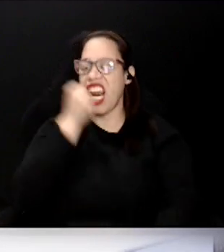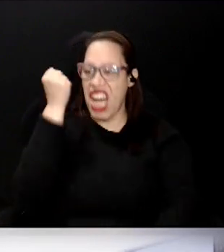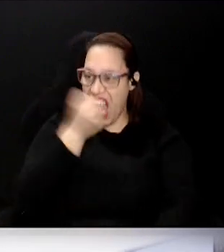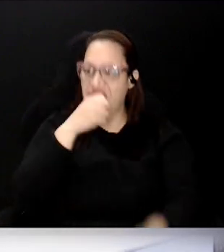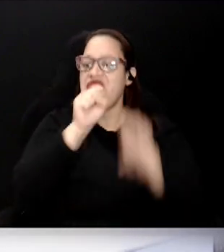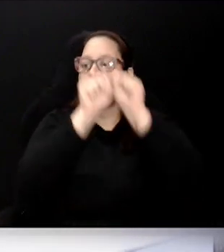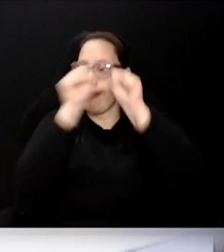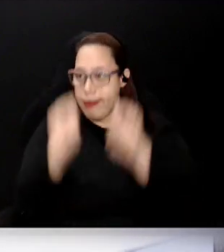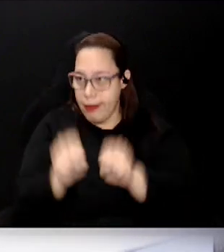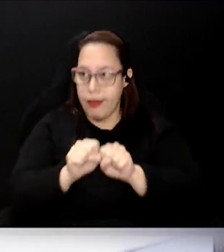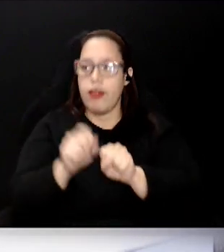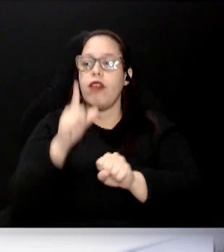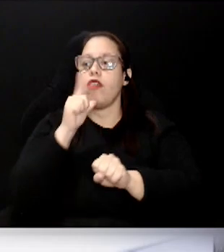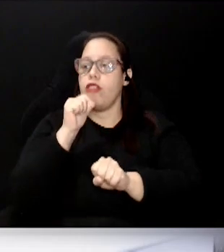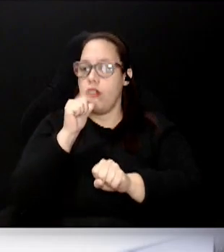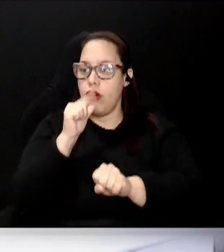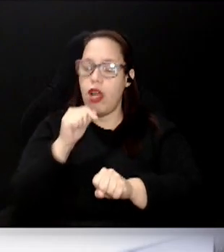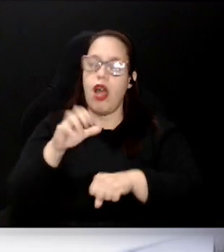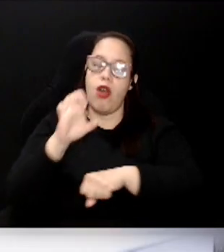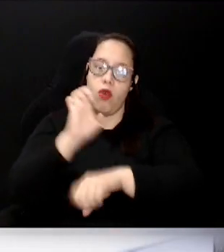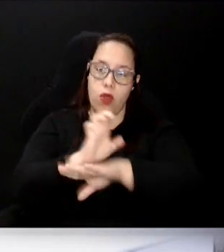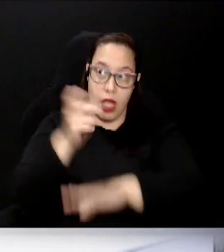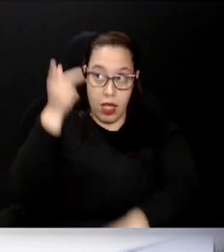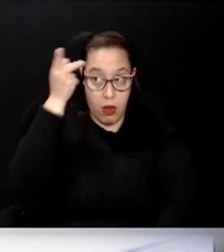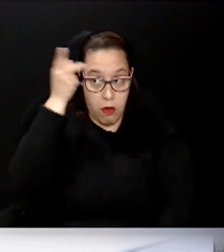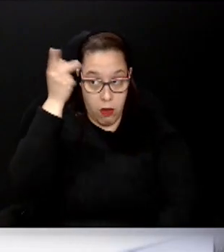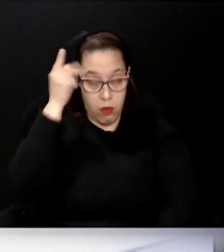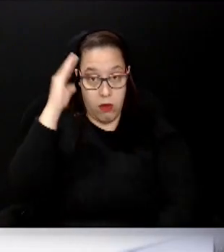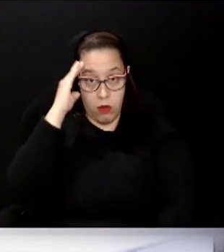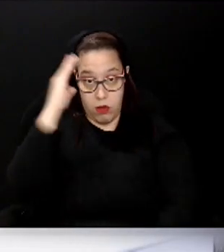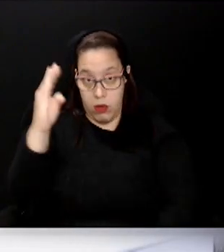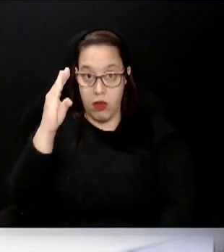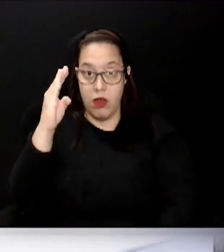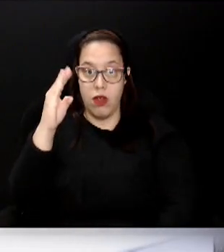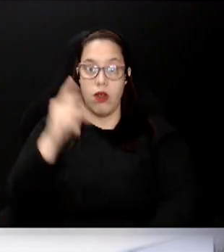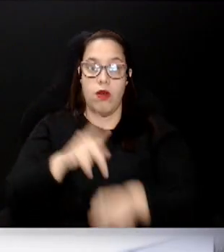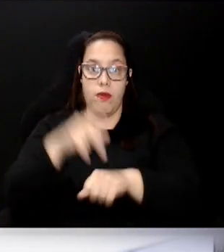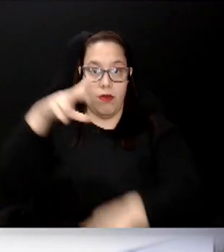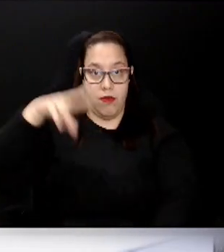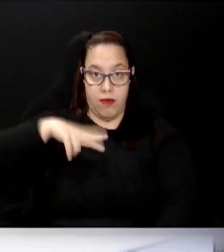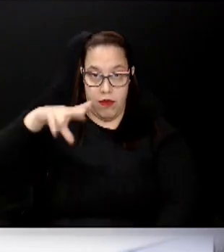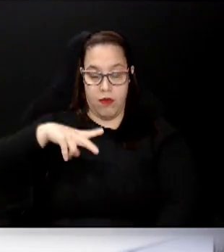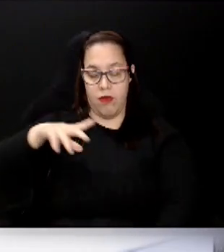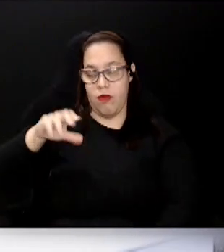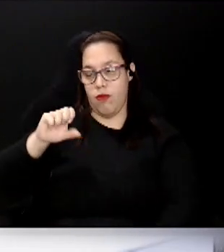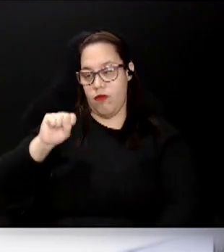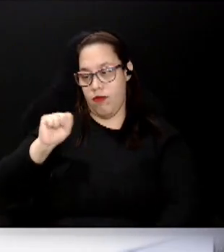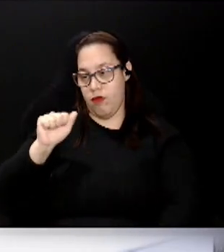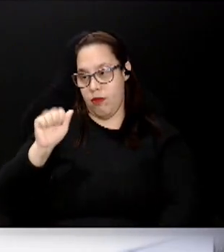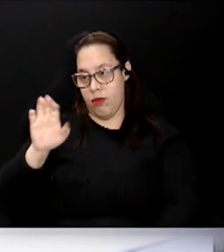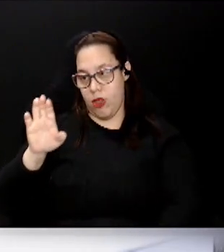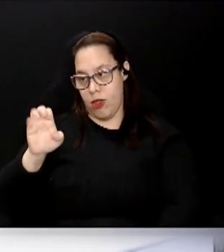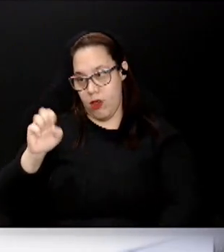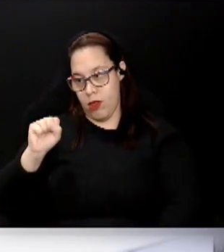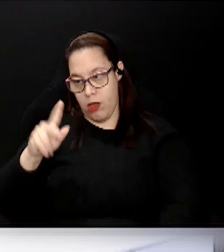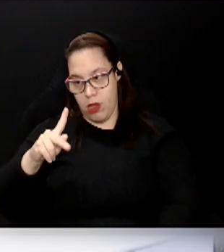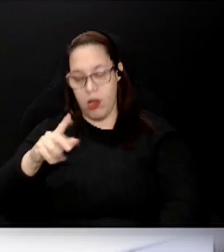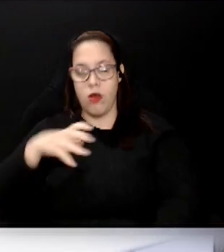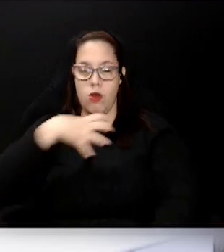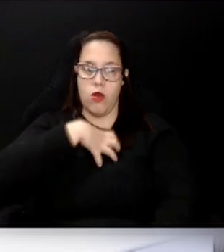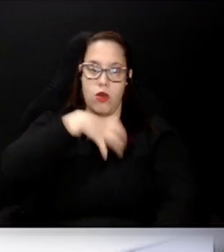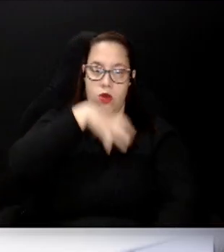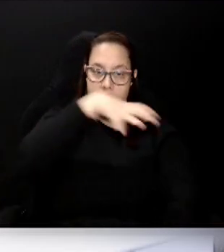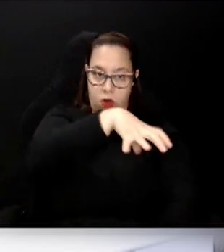água do estado de São Paulo, principalmente pós a privatização da Sabesp. Isso está sendo sentido em várias cidades da